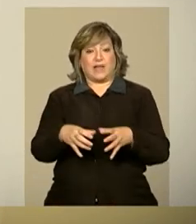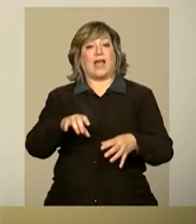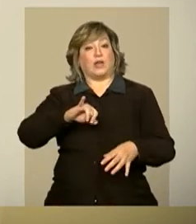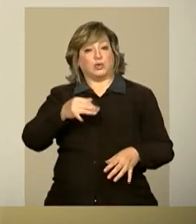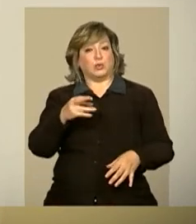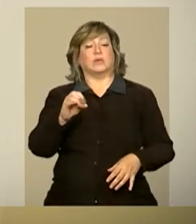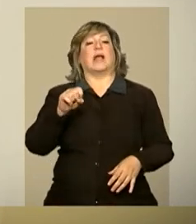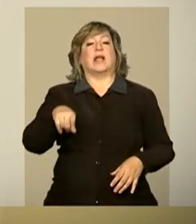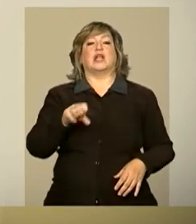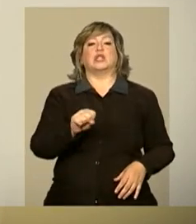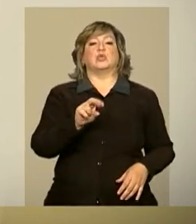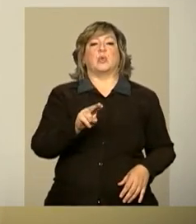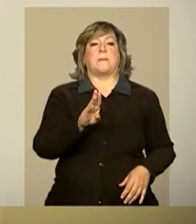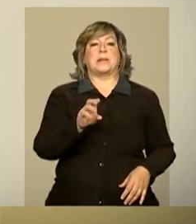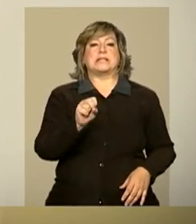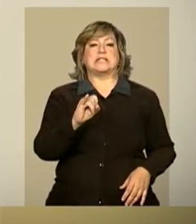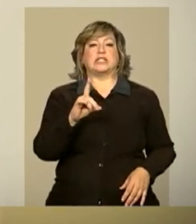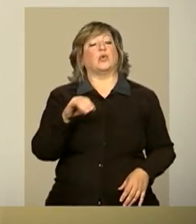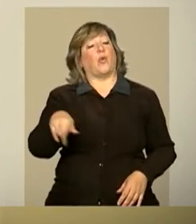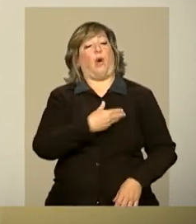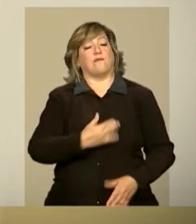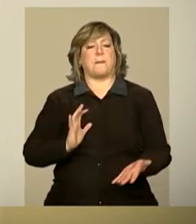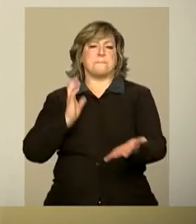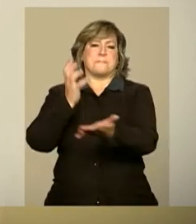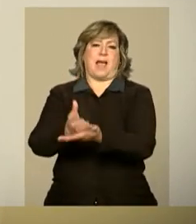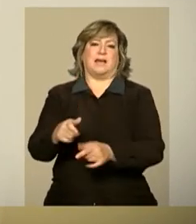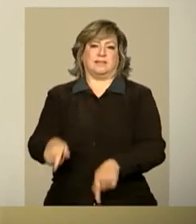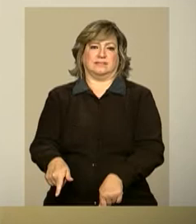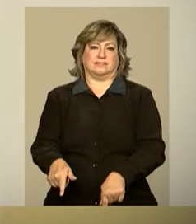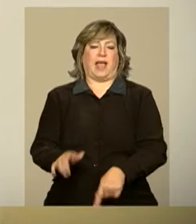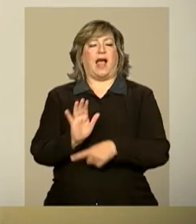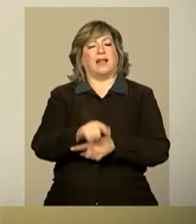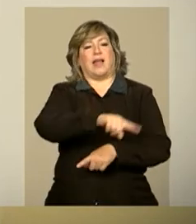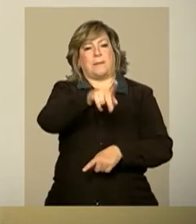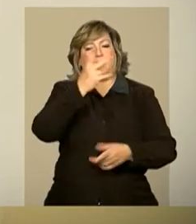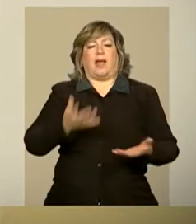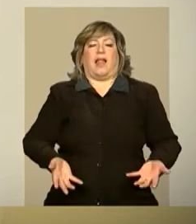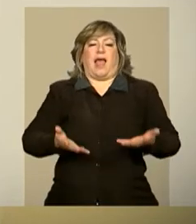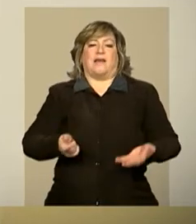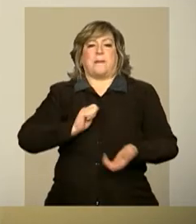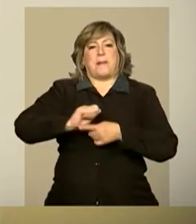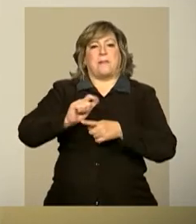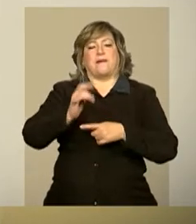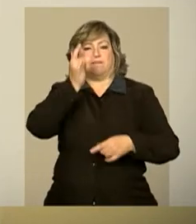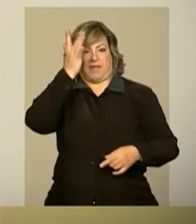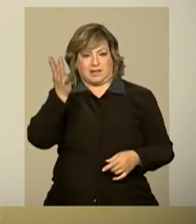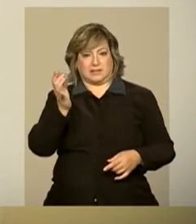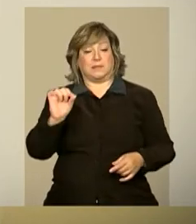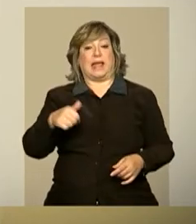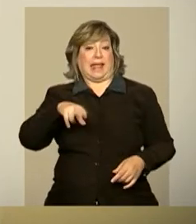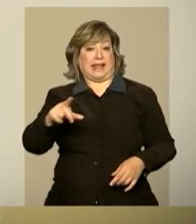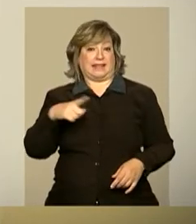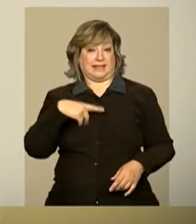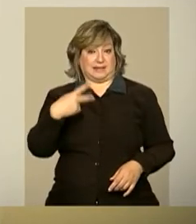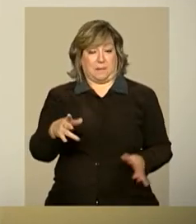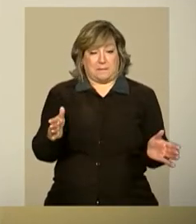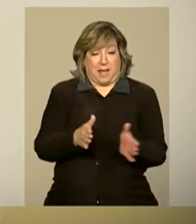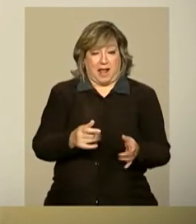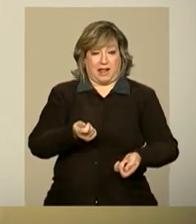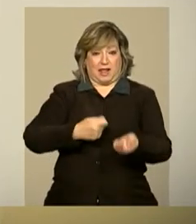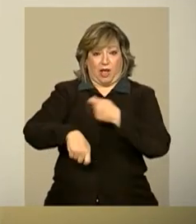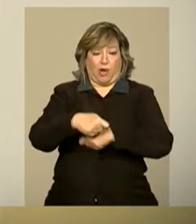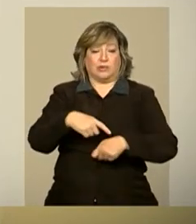chama de subsídio fazemos isso porque se os juros fossem altos quem tem seu pequeno negócio Bom dia mais